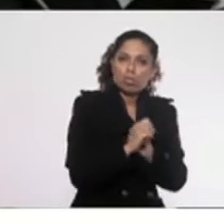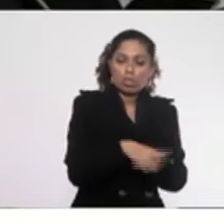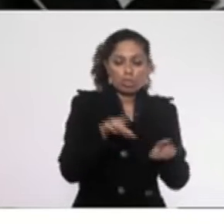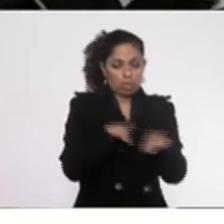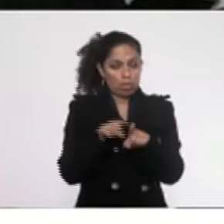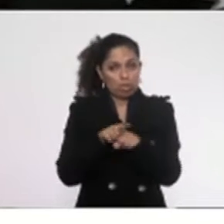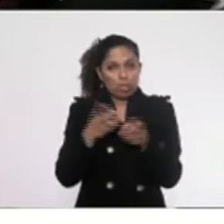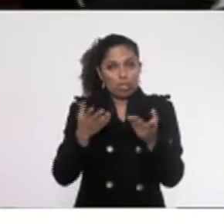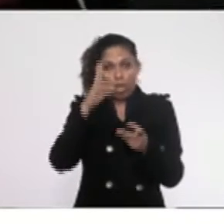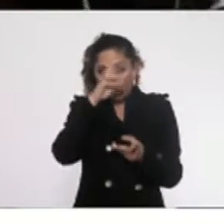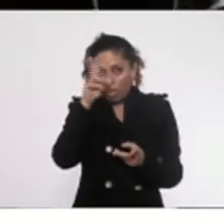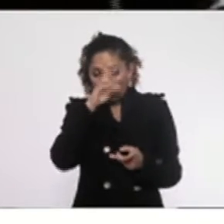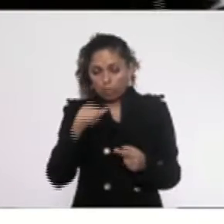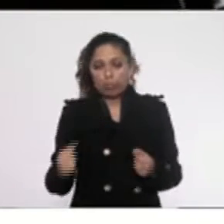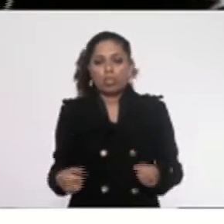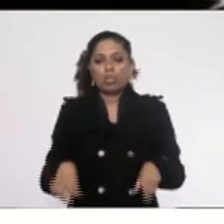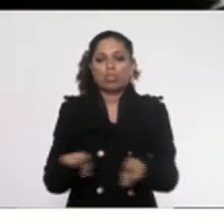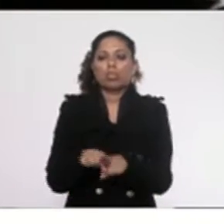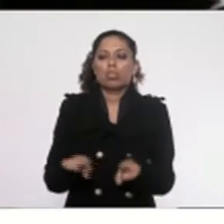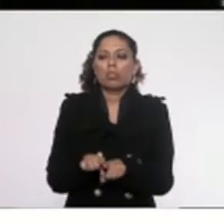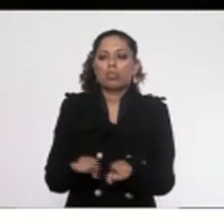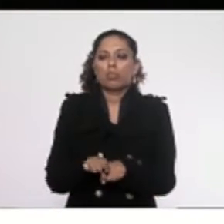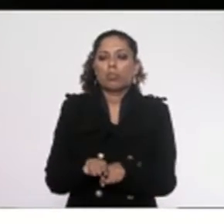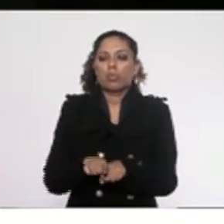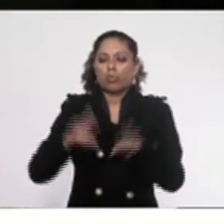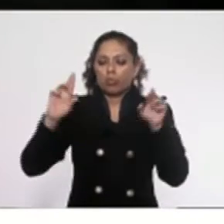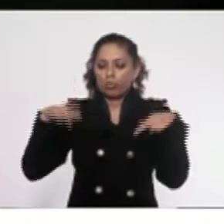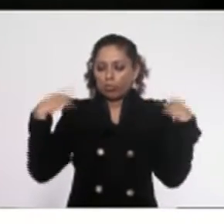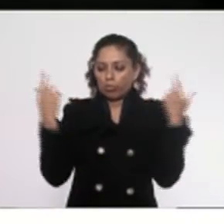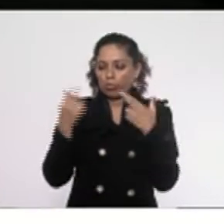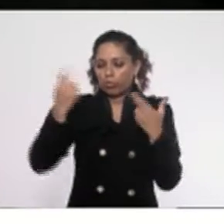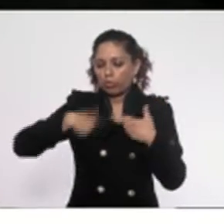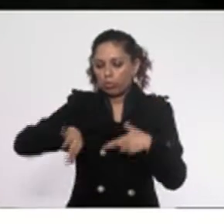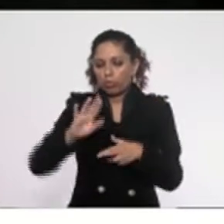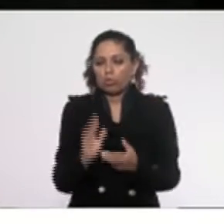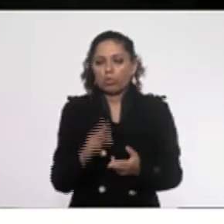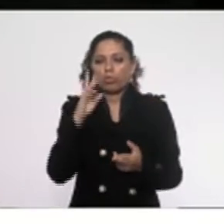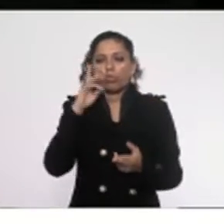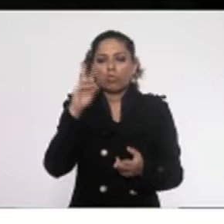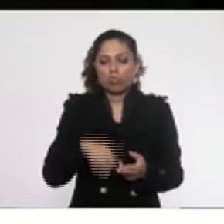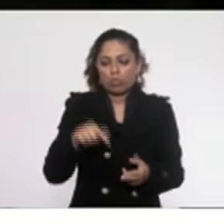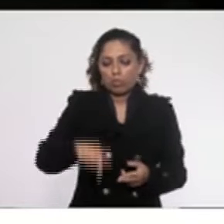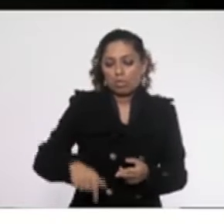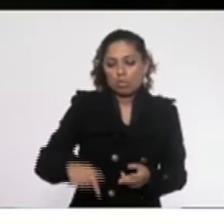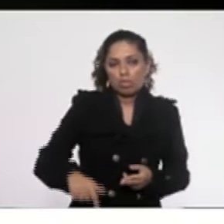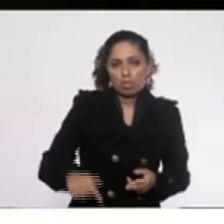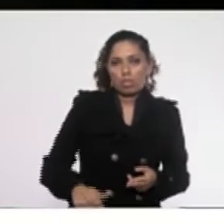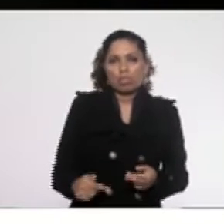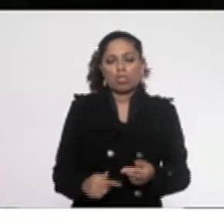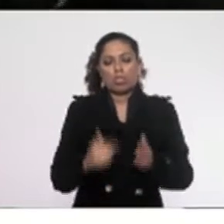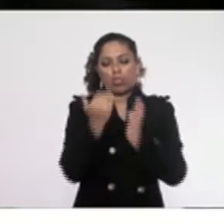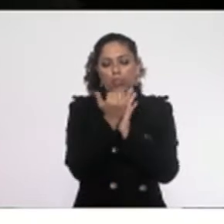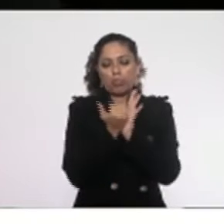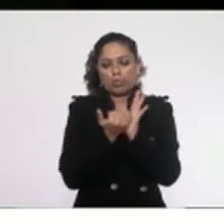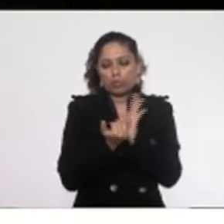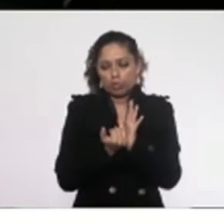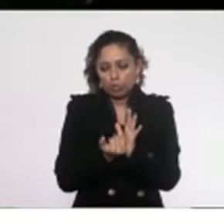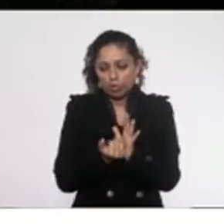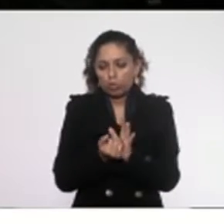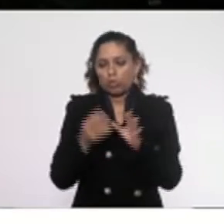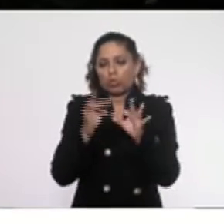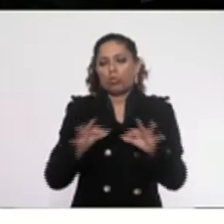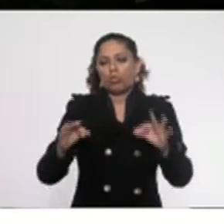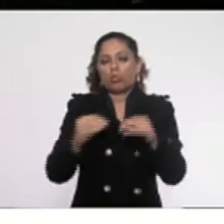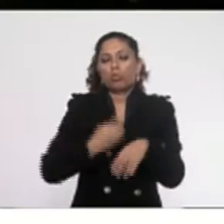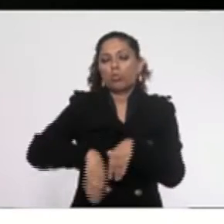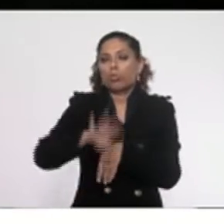lembrar aqui, recentemente, uma audiência pública em que nós recebemos aqui o Controlador-Geral do Estado,